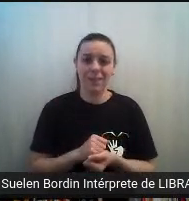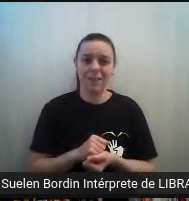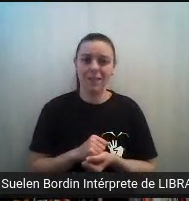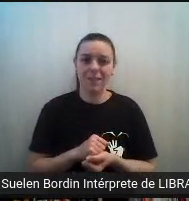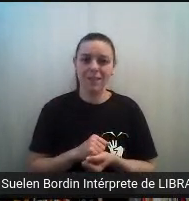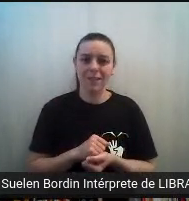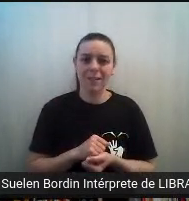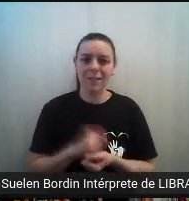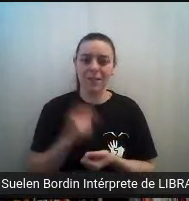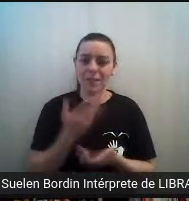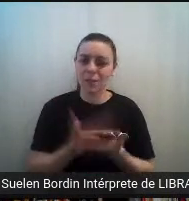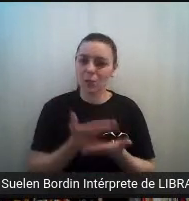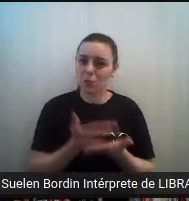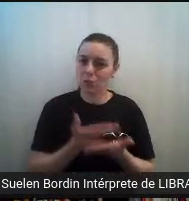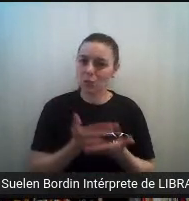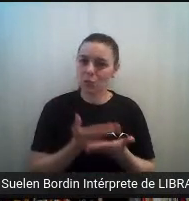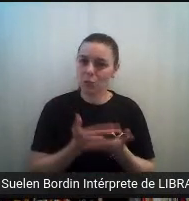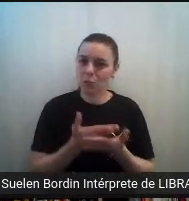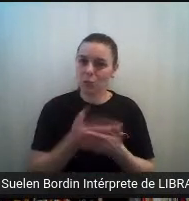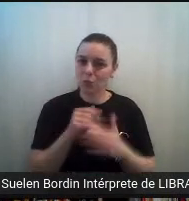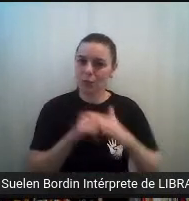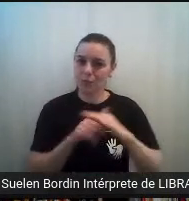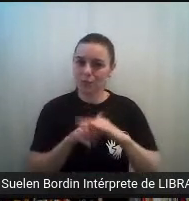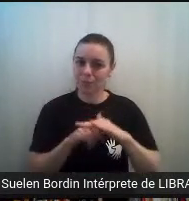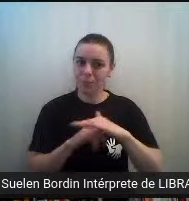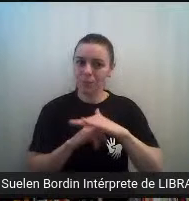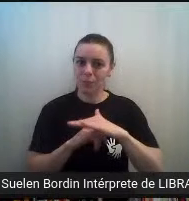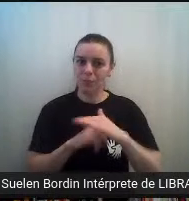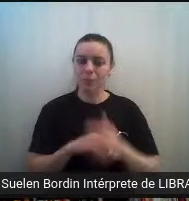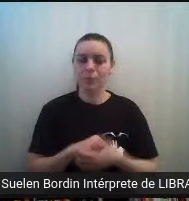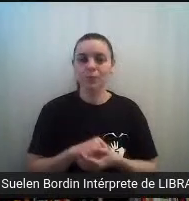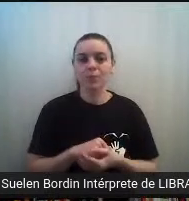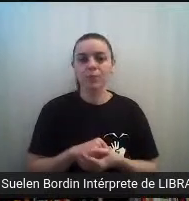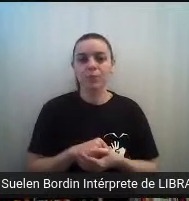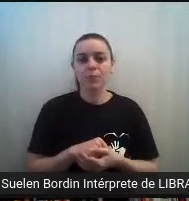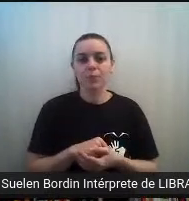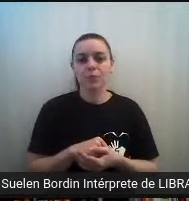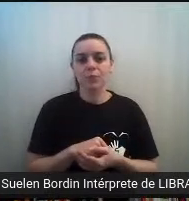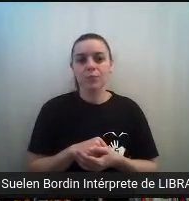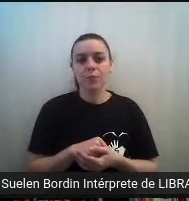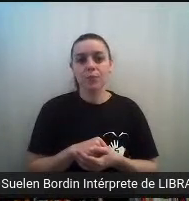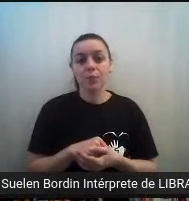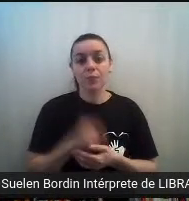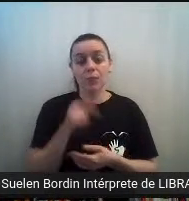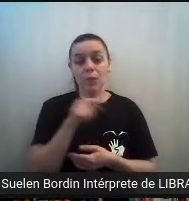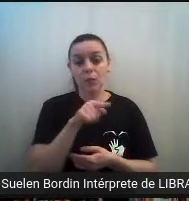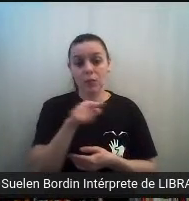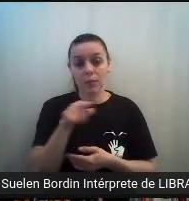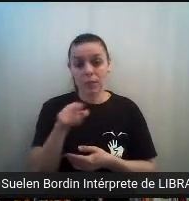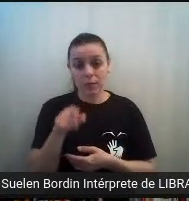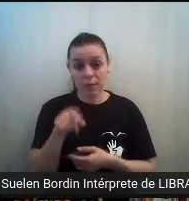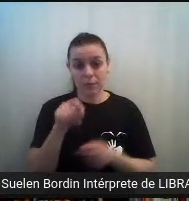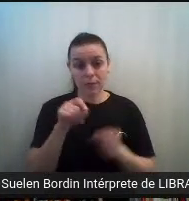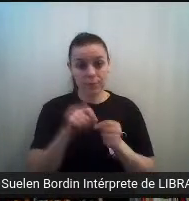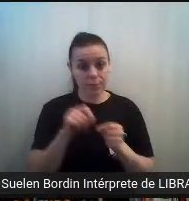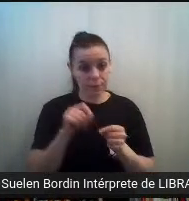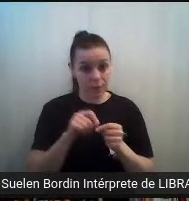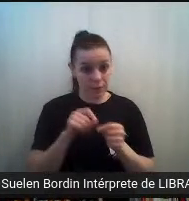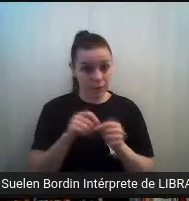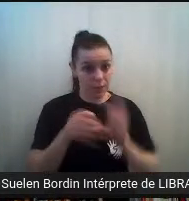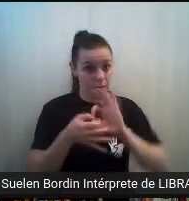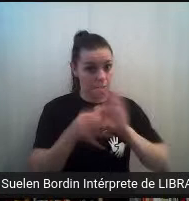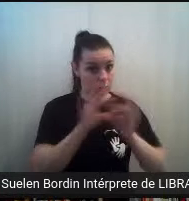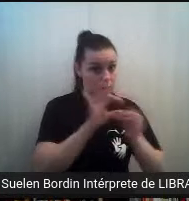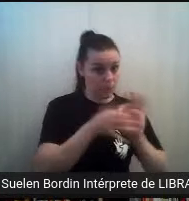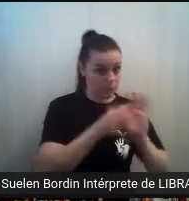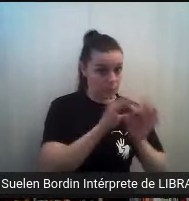esse estudo, essa situação. Eu acho que, de novo, a gente fica com aquela situação de que você fez as Olimpíadas lá no ensino